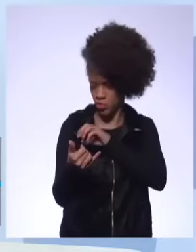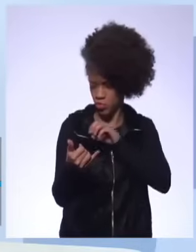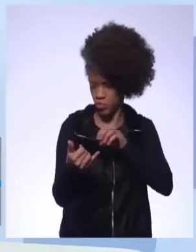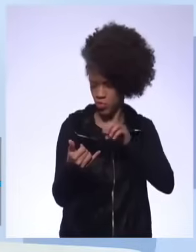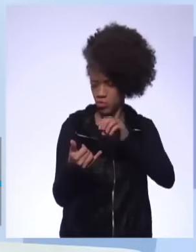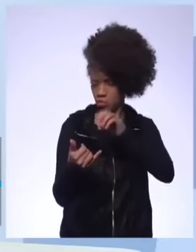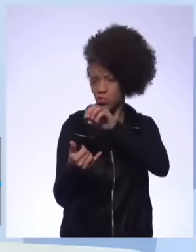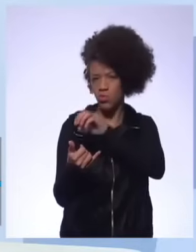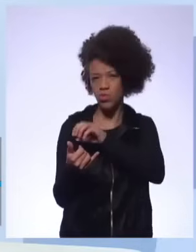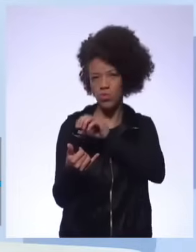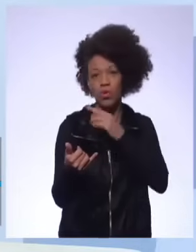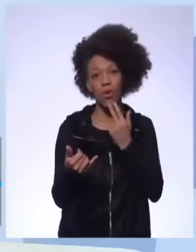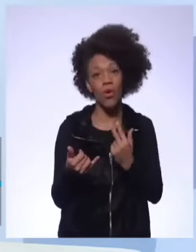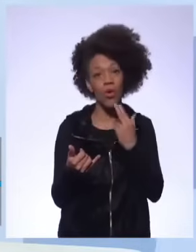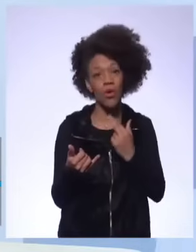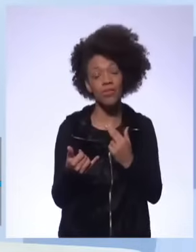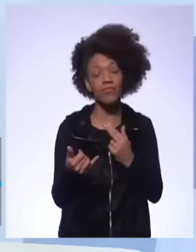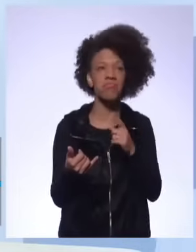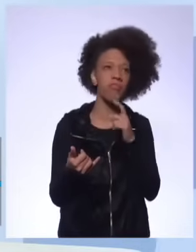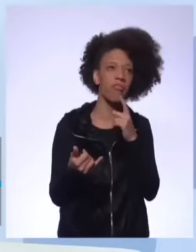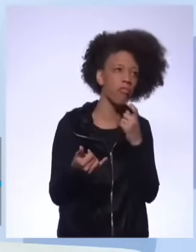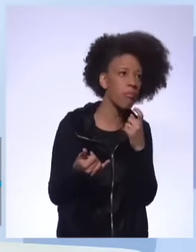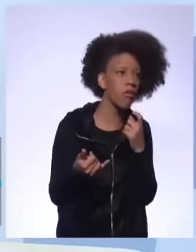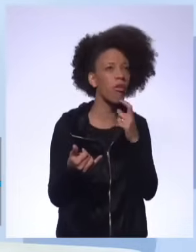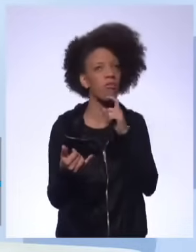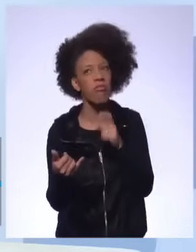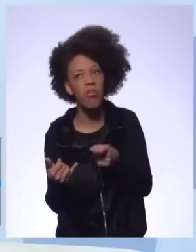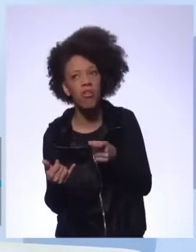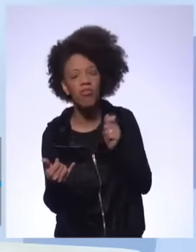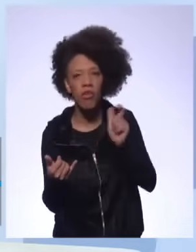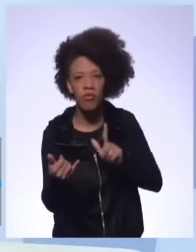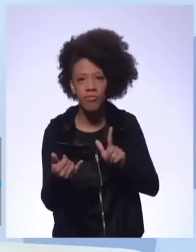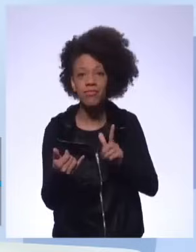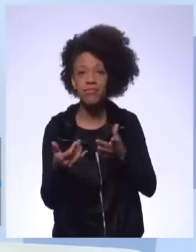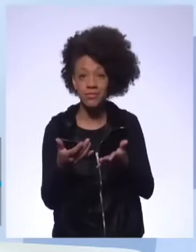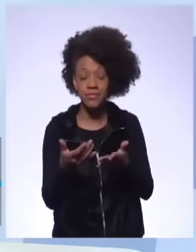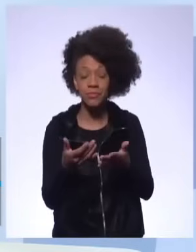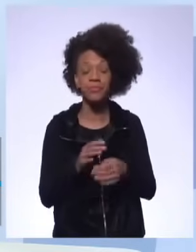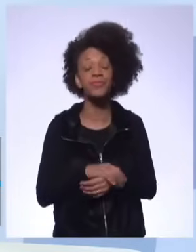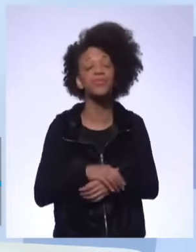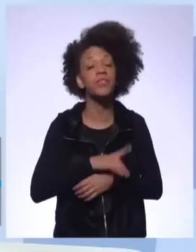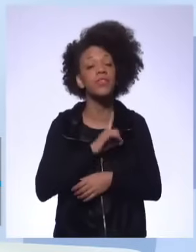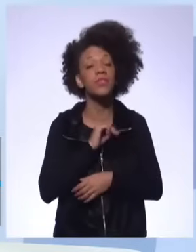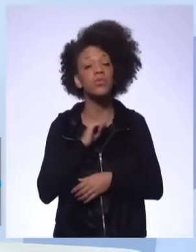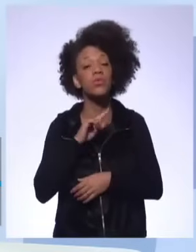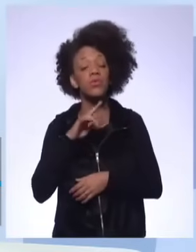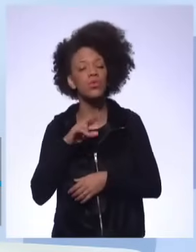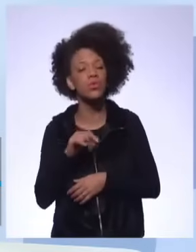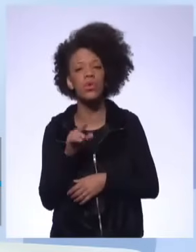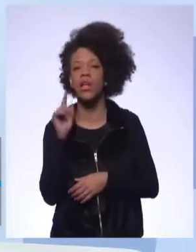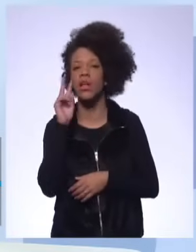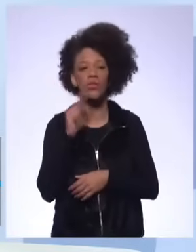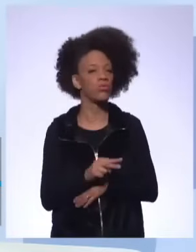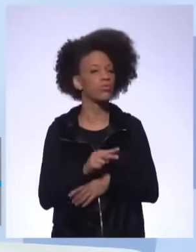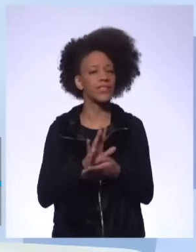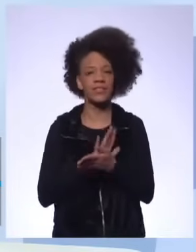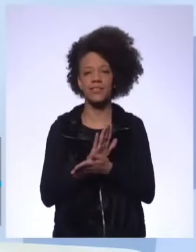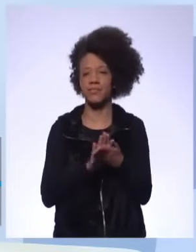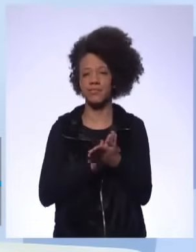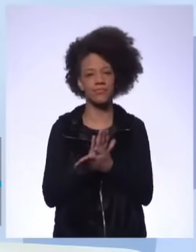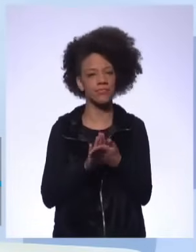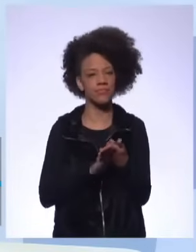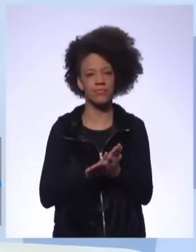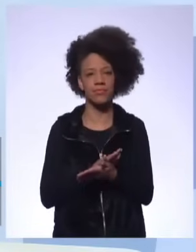da tela e ali fica colorido, vermelho, verde, azul e tudo mais. O daltônico não vê essas bolinhas dessas cores,